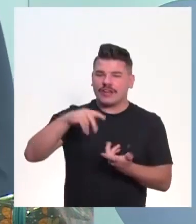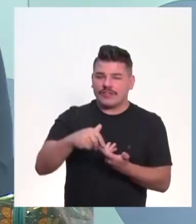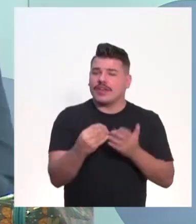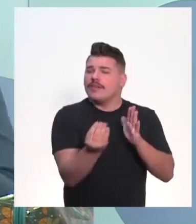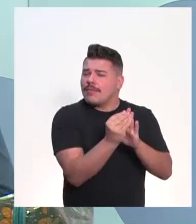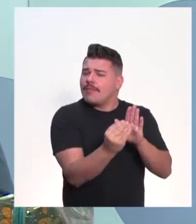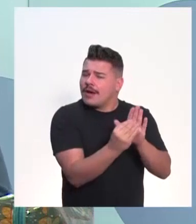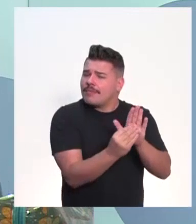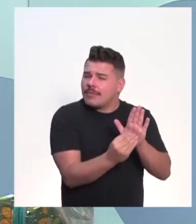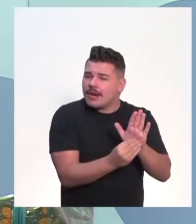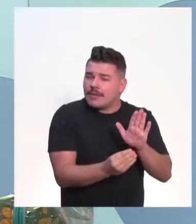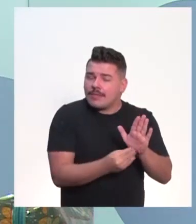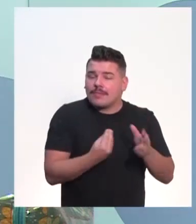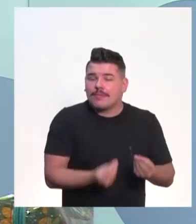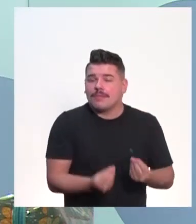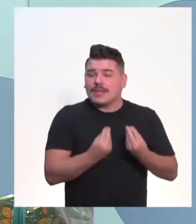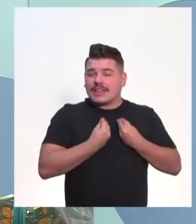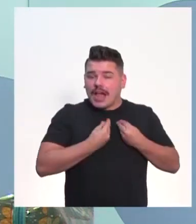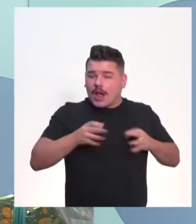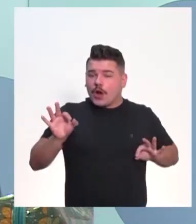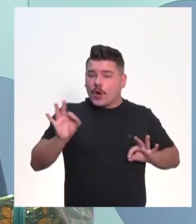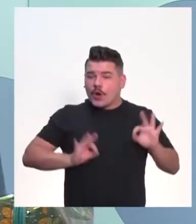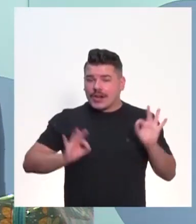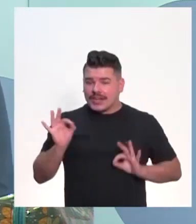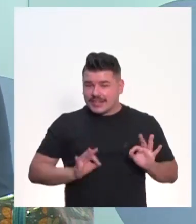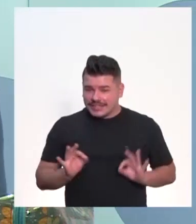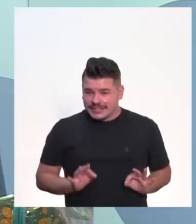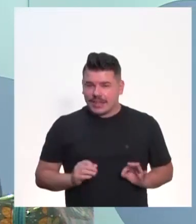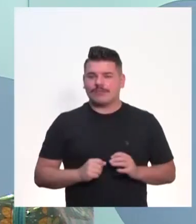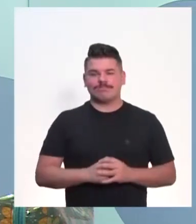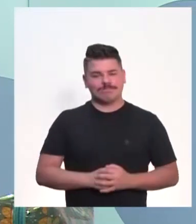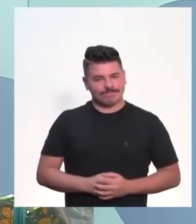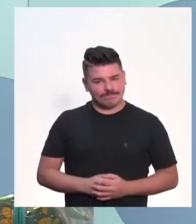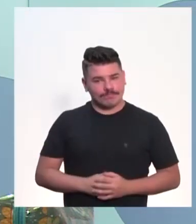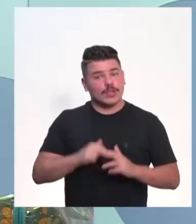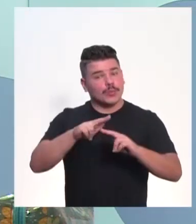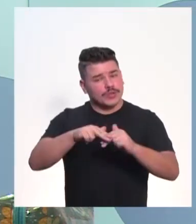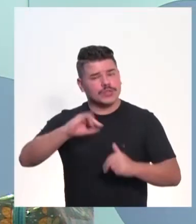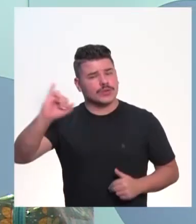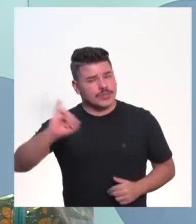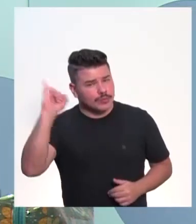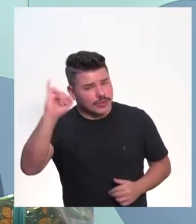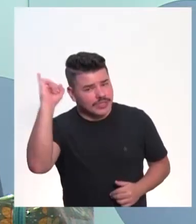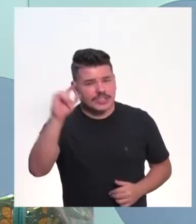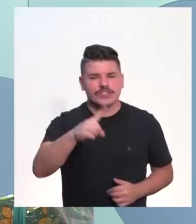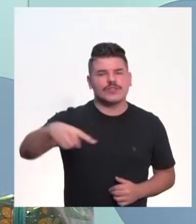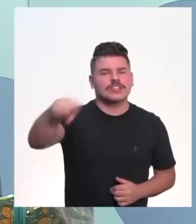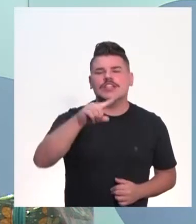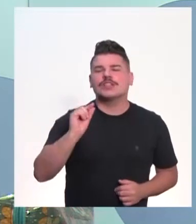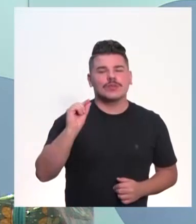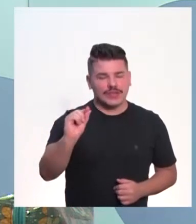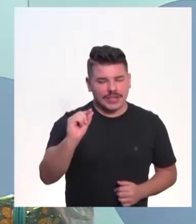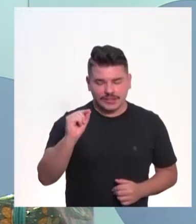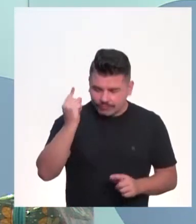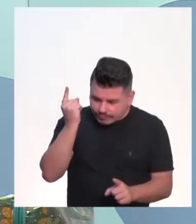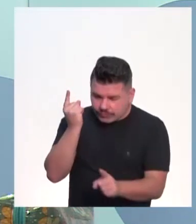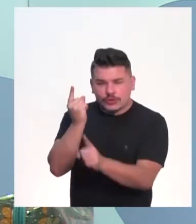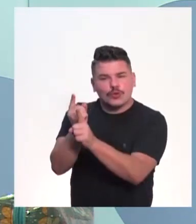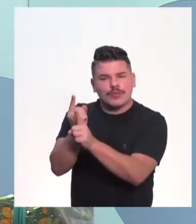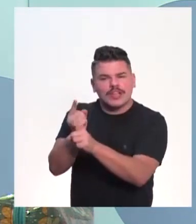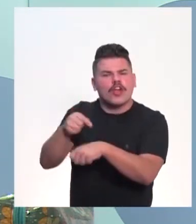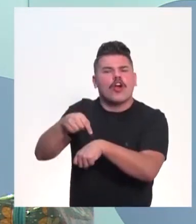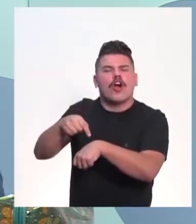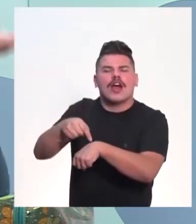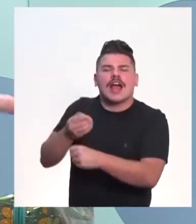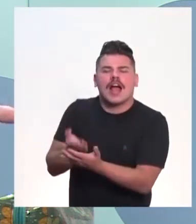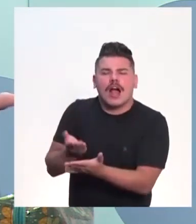mão para poder me planejar. Então, o primeiro passo importante que a gente vai fazer é descobrir quais são os horários